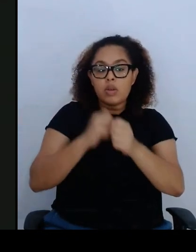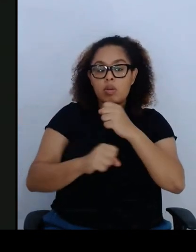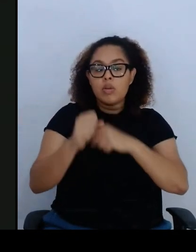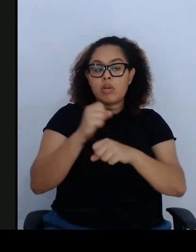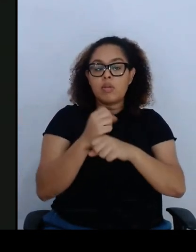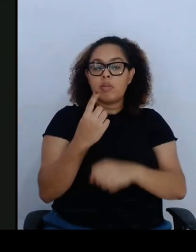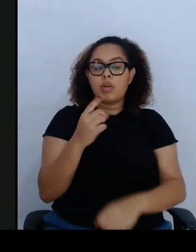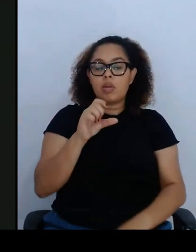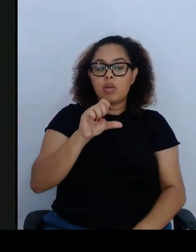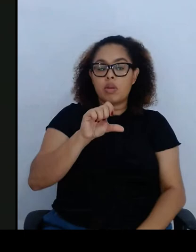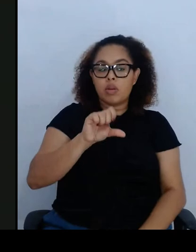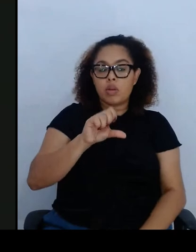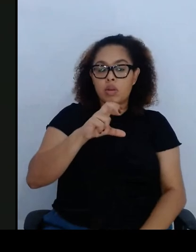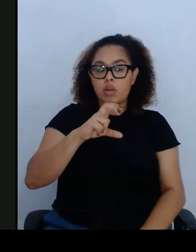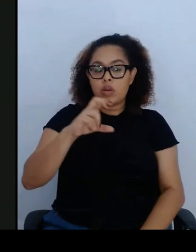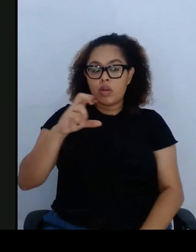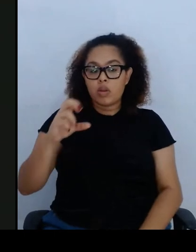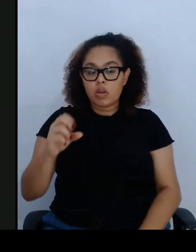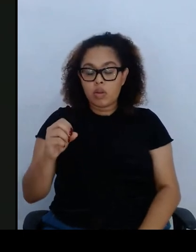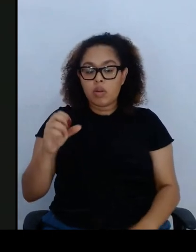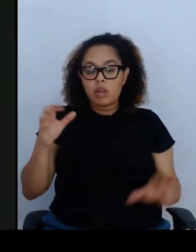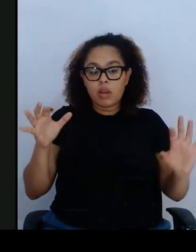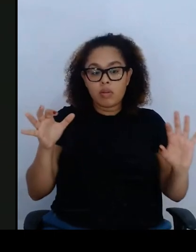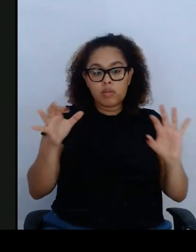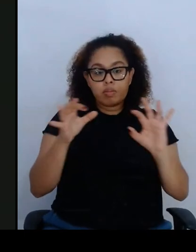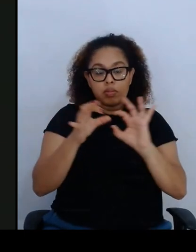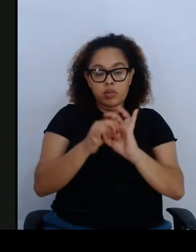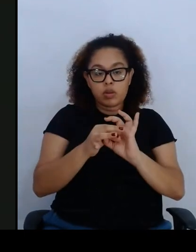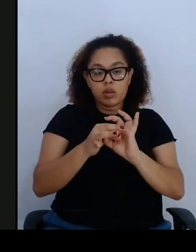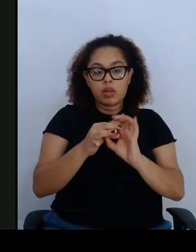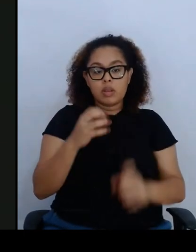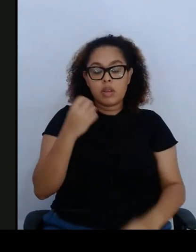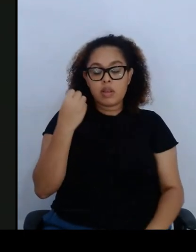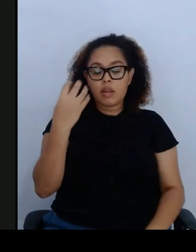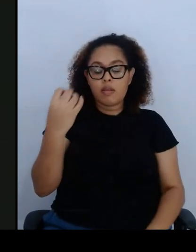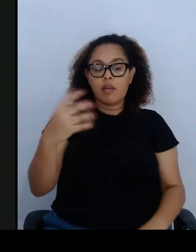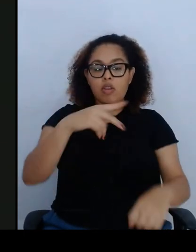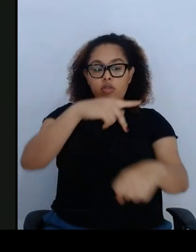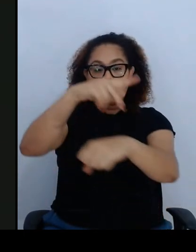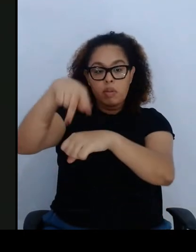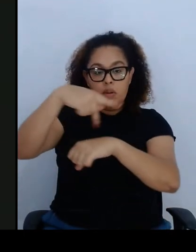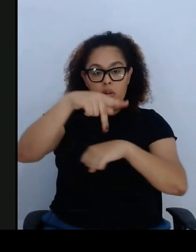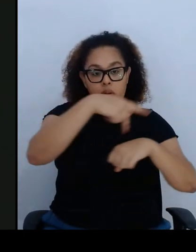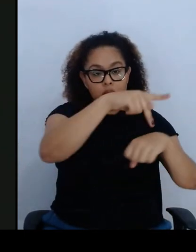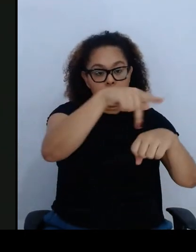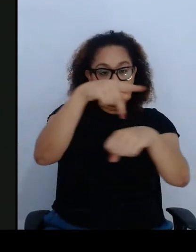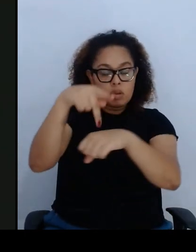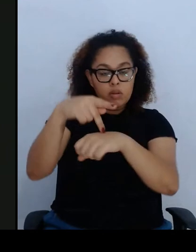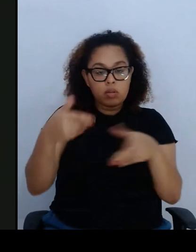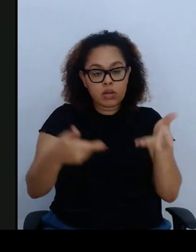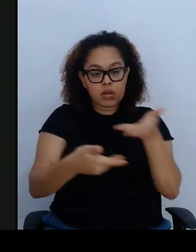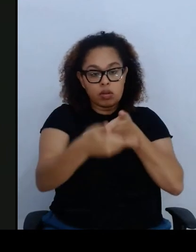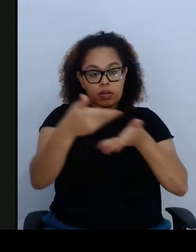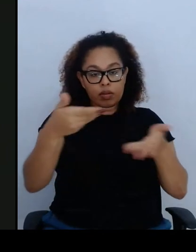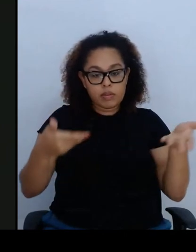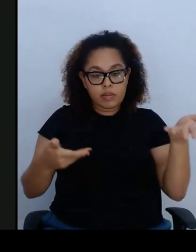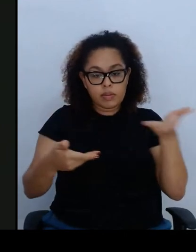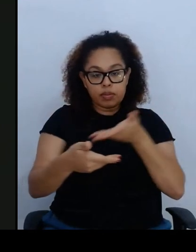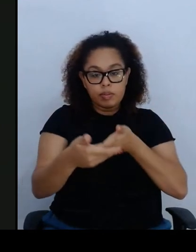viagens internacionais nesse mesmo período lá de 1950 1960